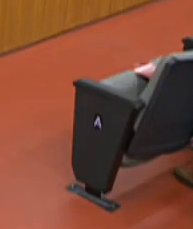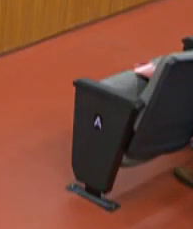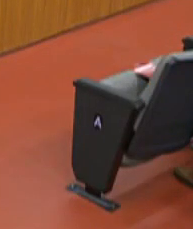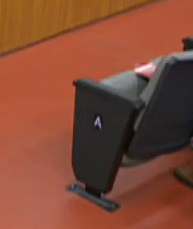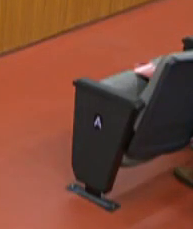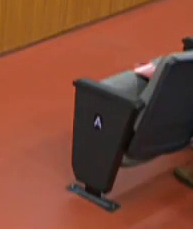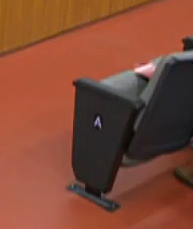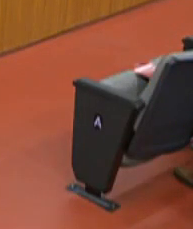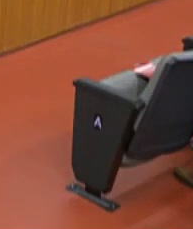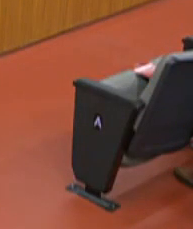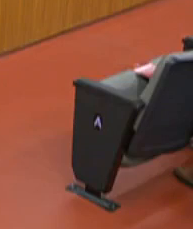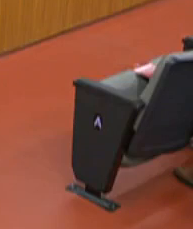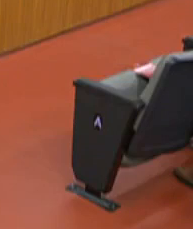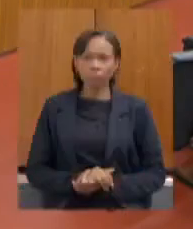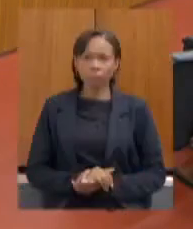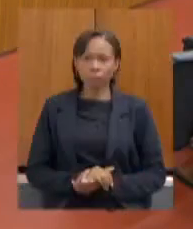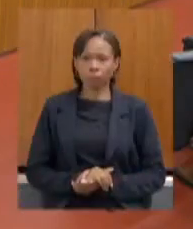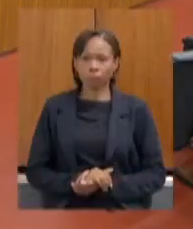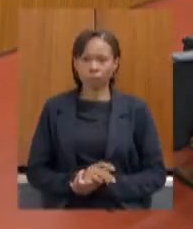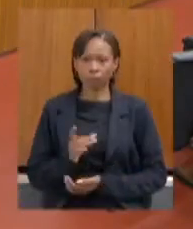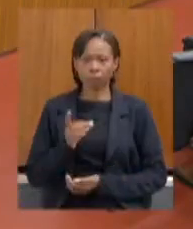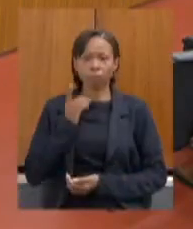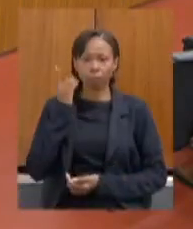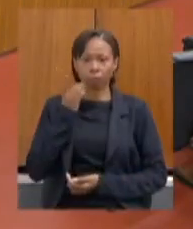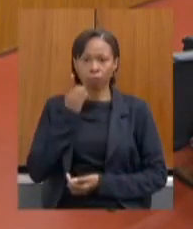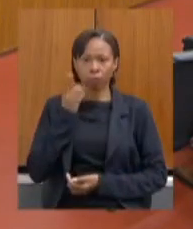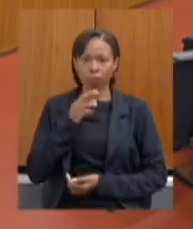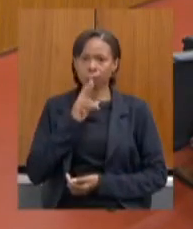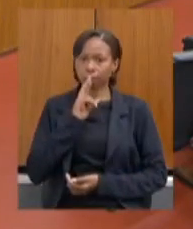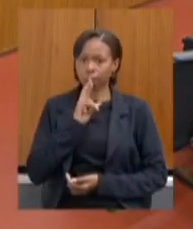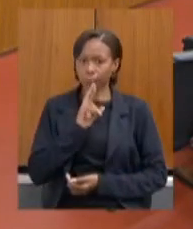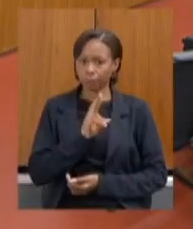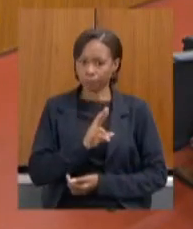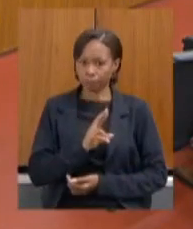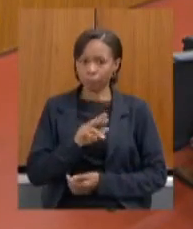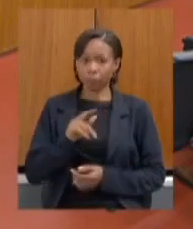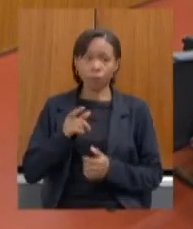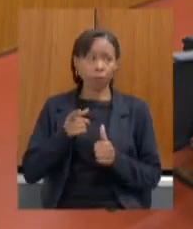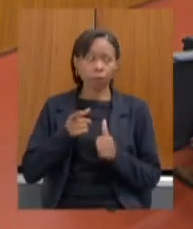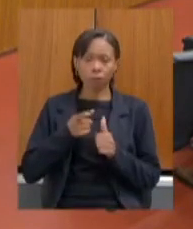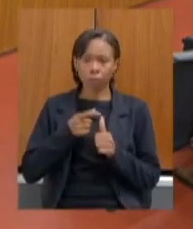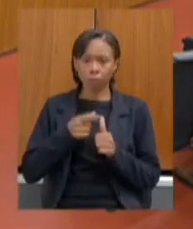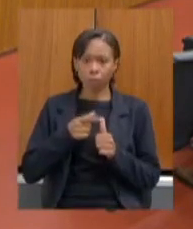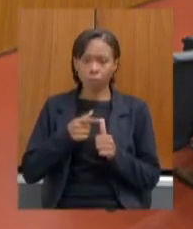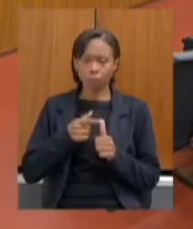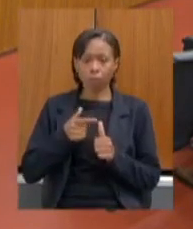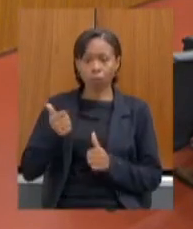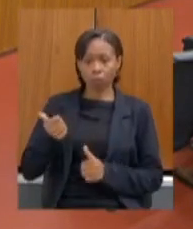Deputado, permita-me responder, senhor, de trás para frente. Vamos falar primeiro do 13º salário.